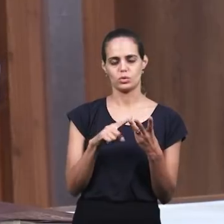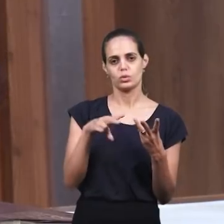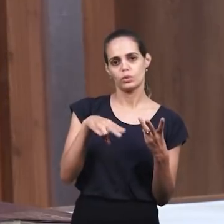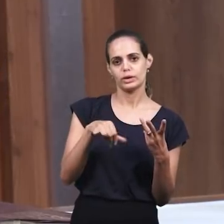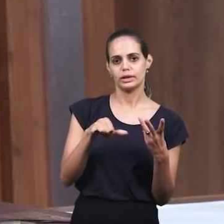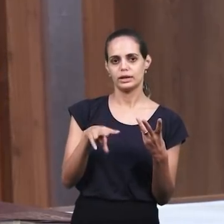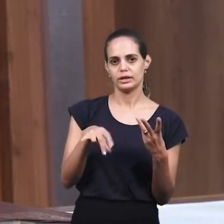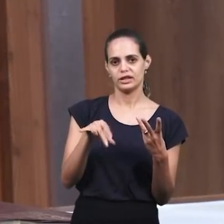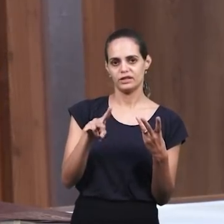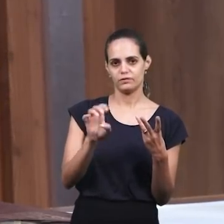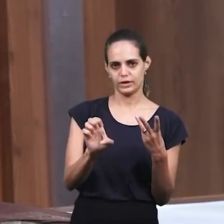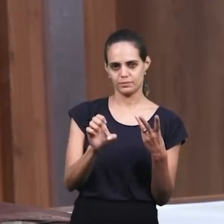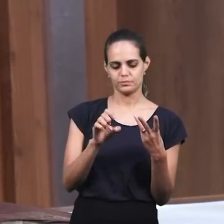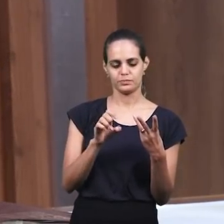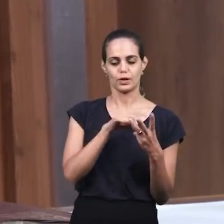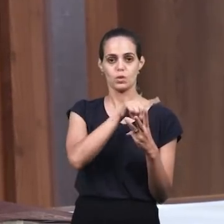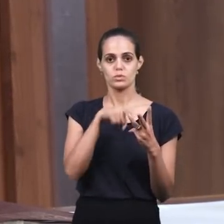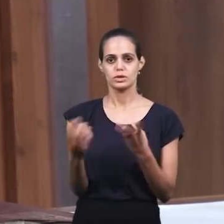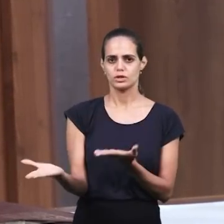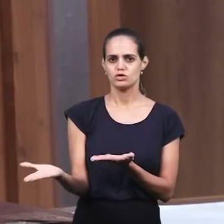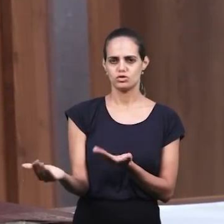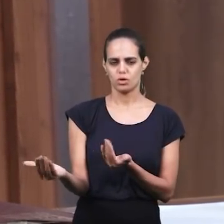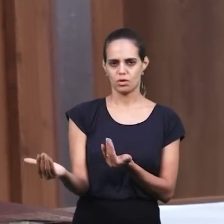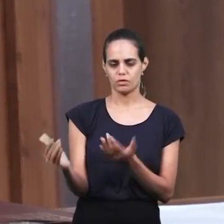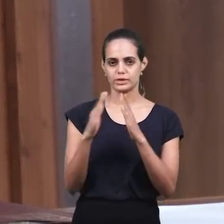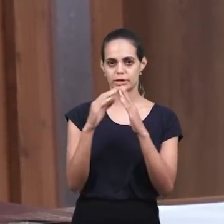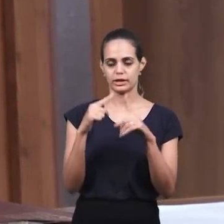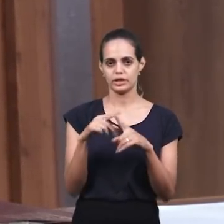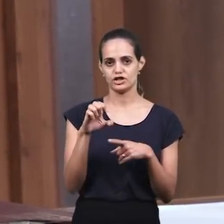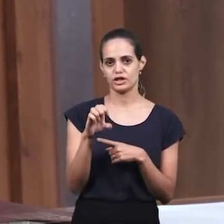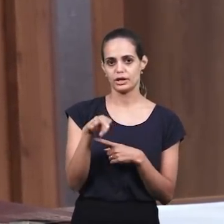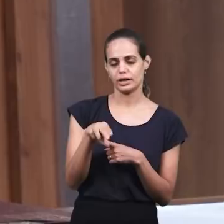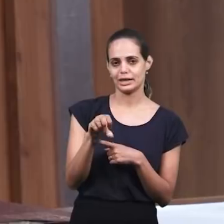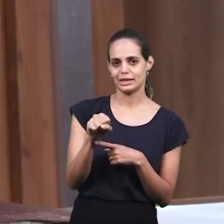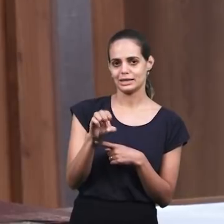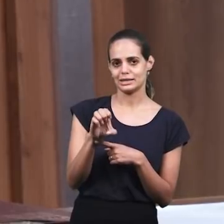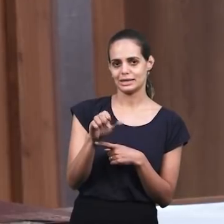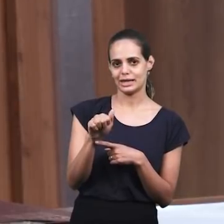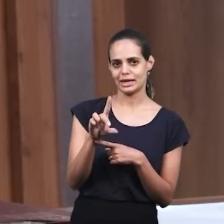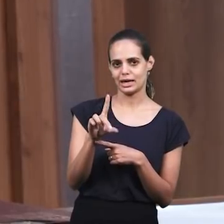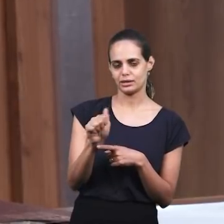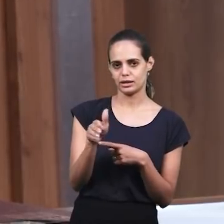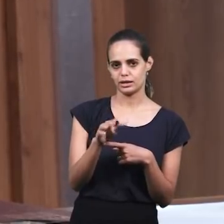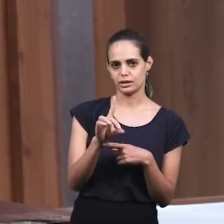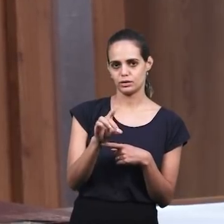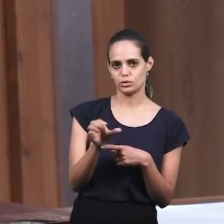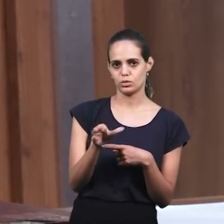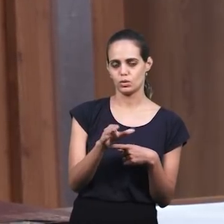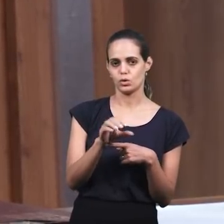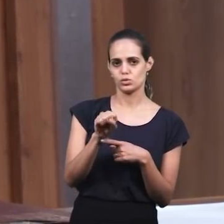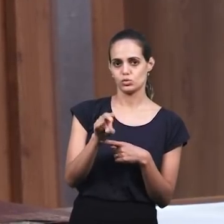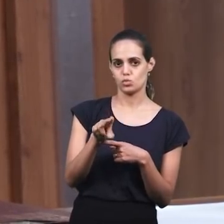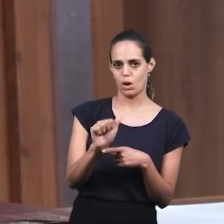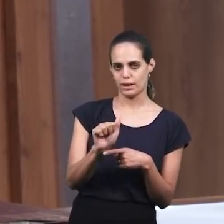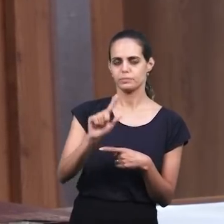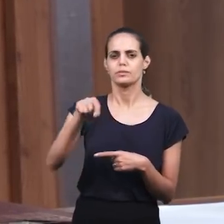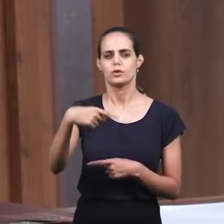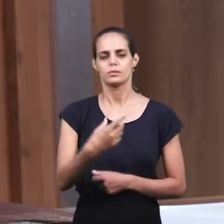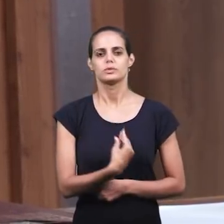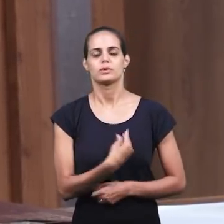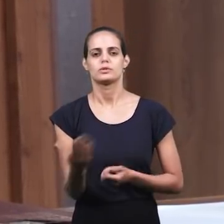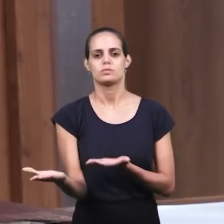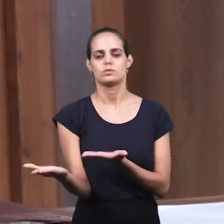Nínive Siqueira, todos 3 jovens da Igreja da Enseada do Suar. E logo após a participação dos jovens, nós vamos